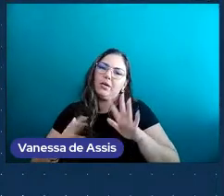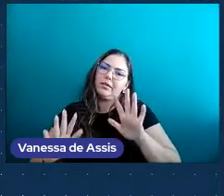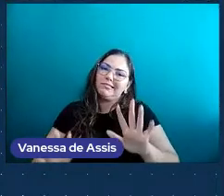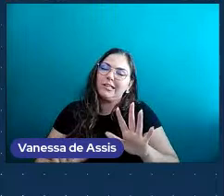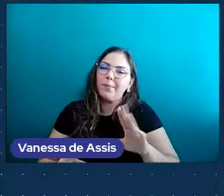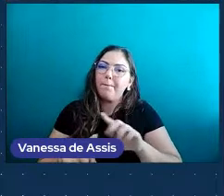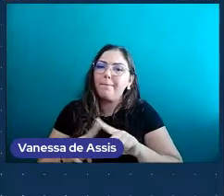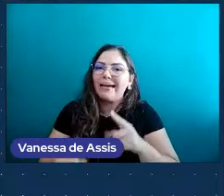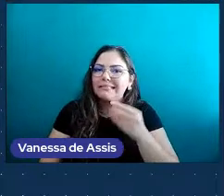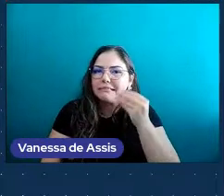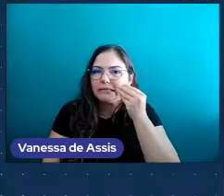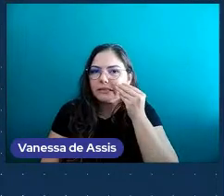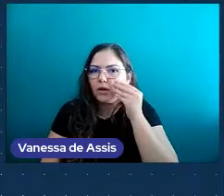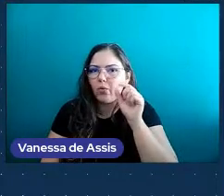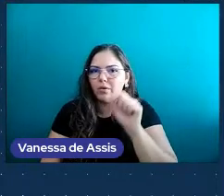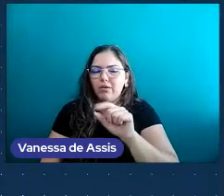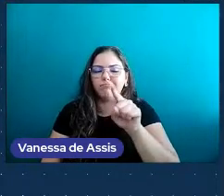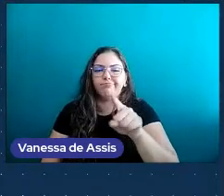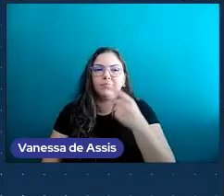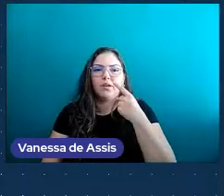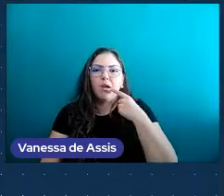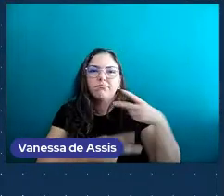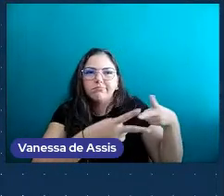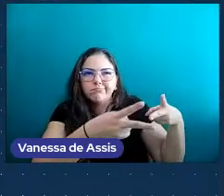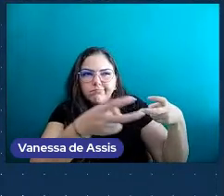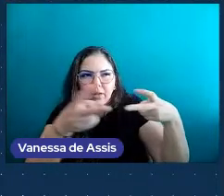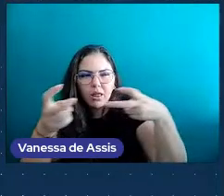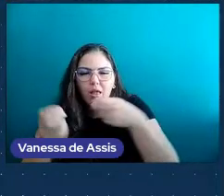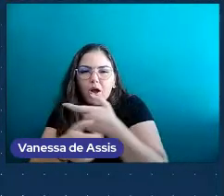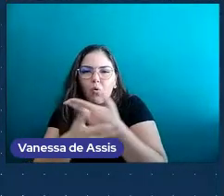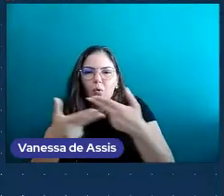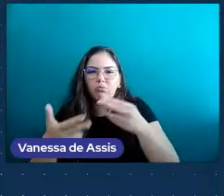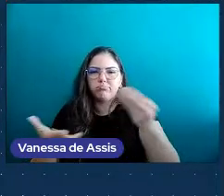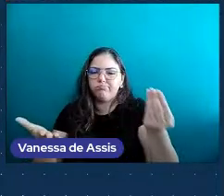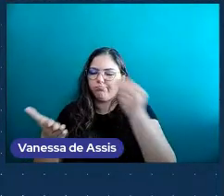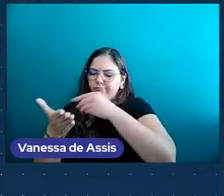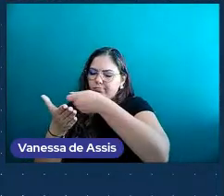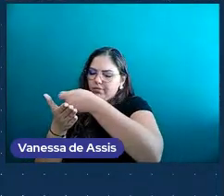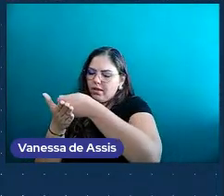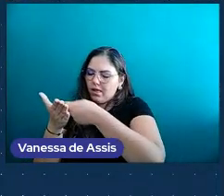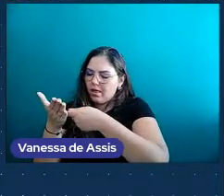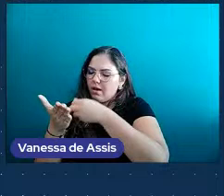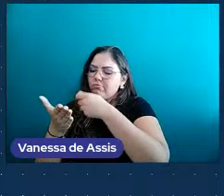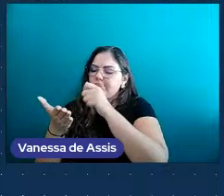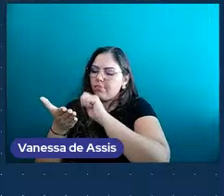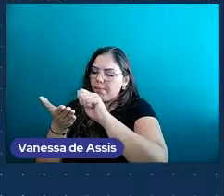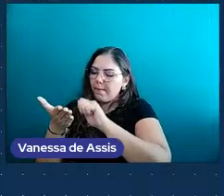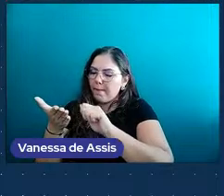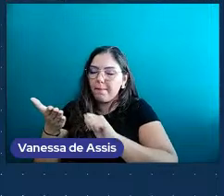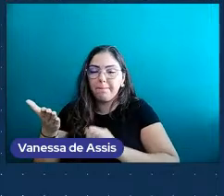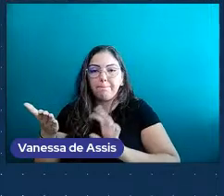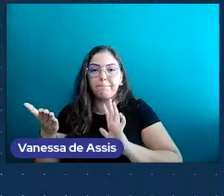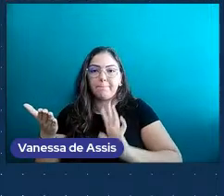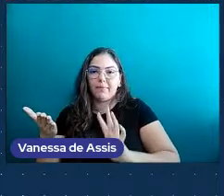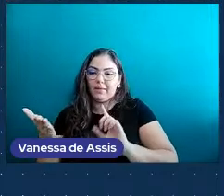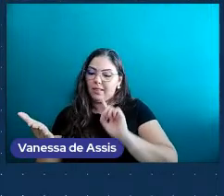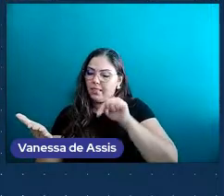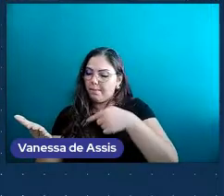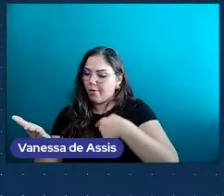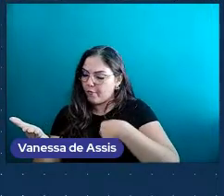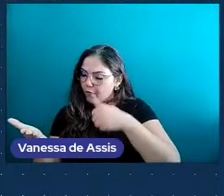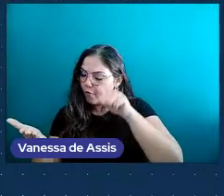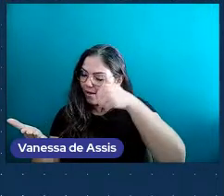resultados, eu voltar para os participantes da minha pesquisa e submeter a eles esses resultados e